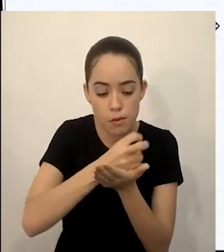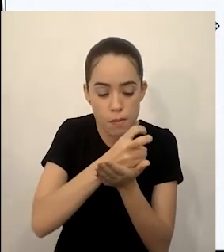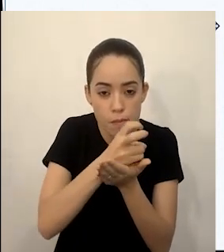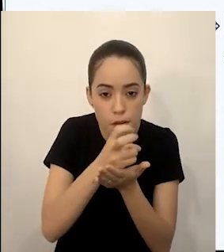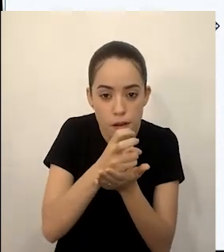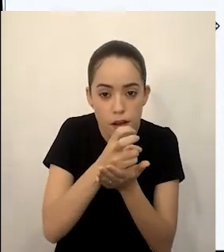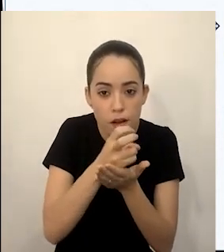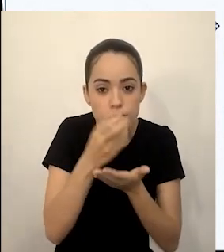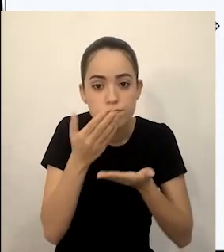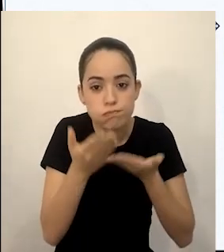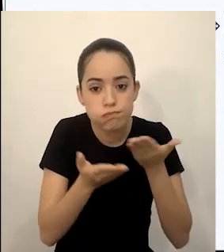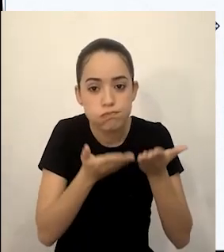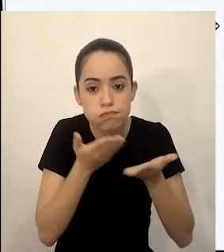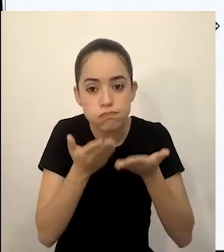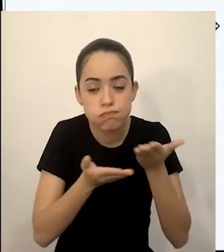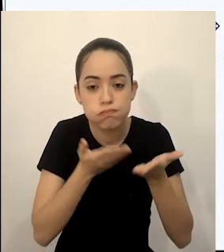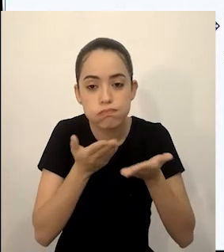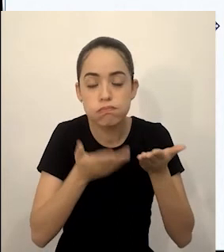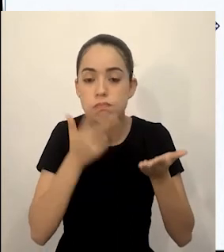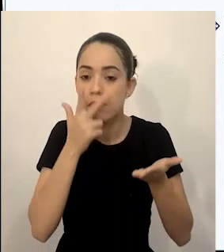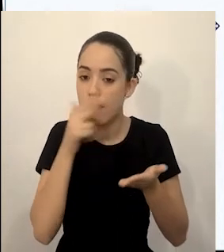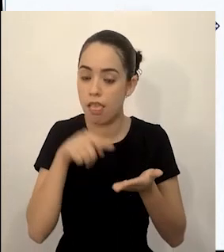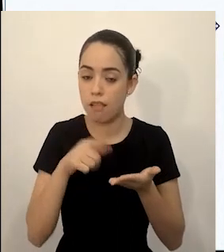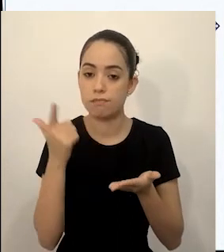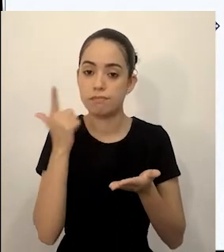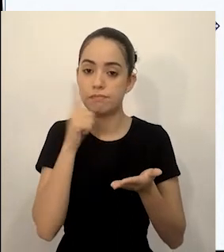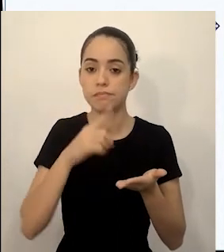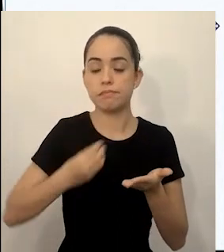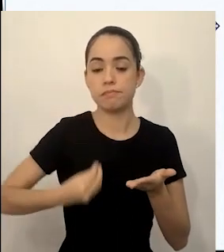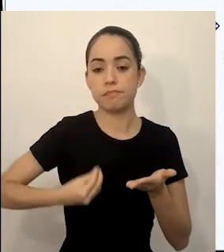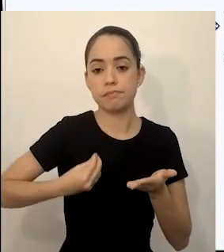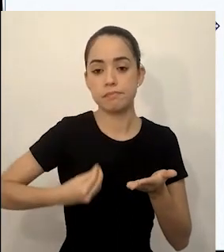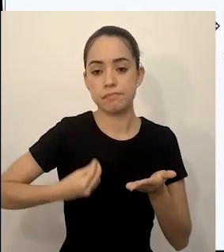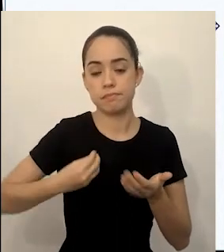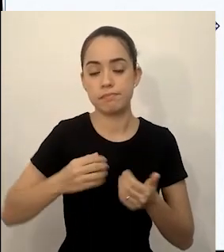desenvolvimento inicial do embrião.